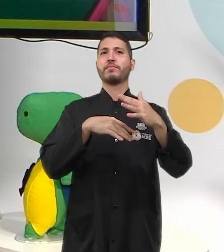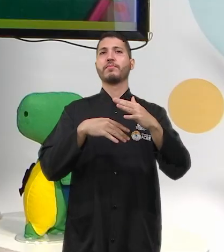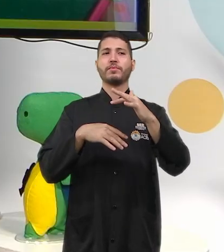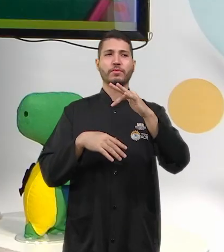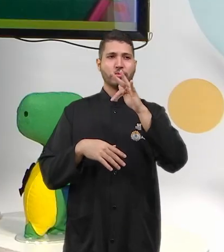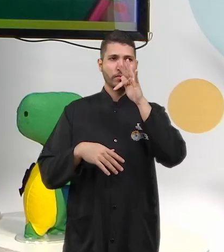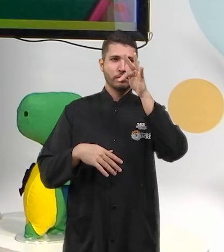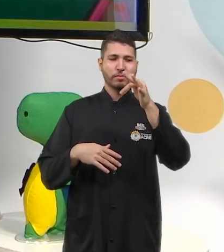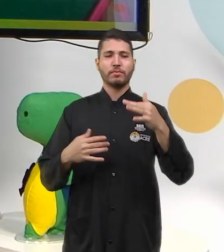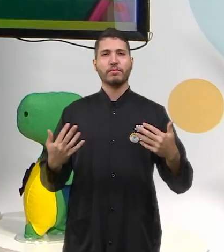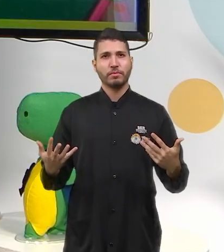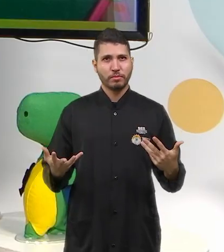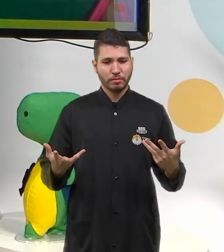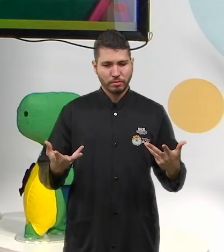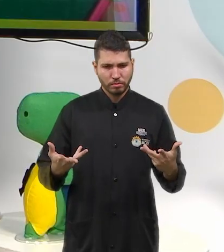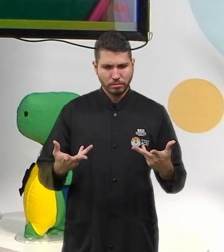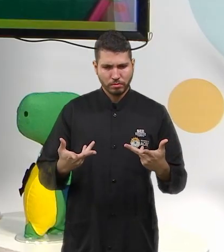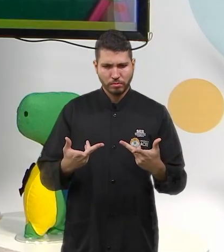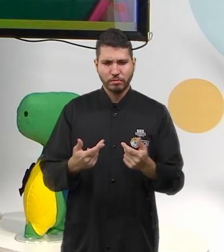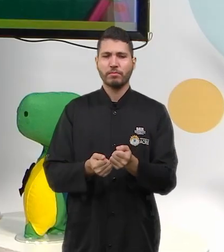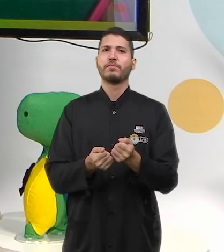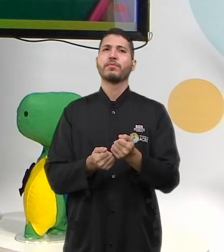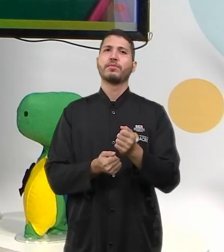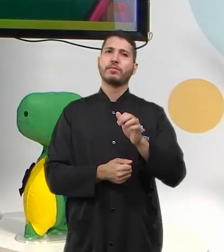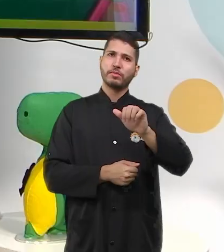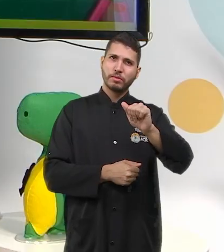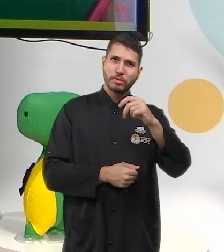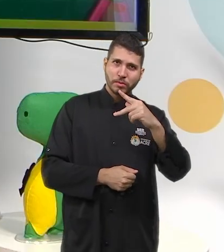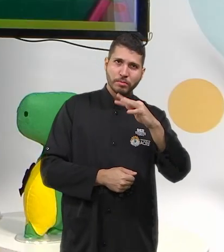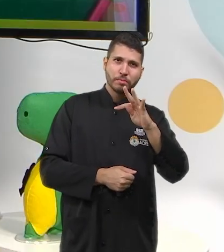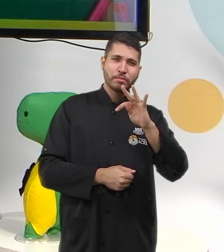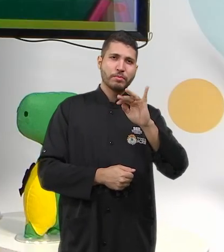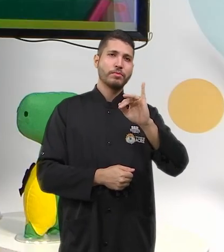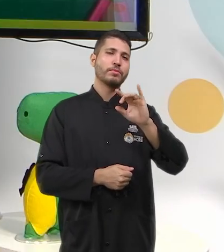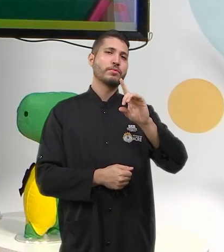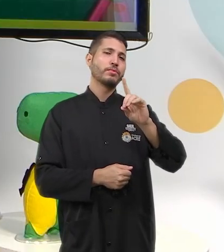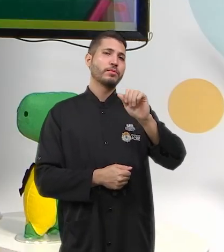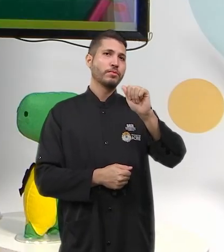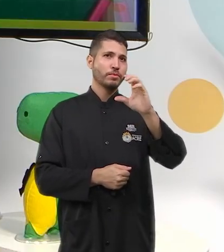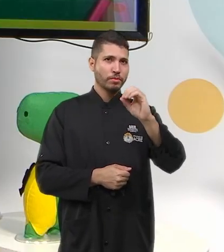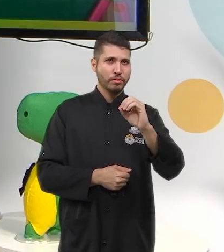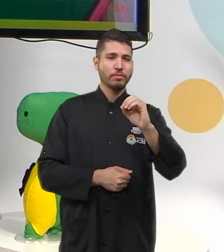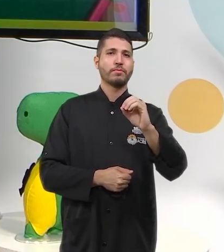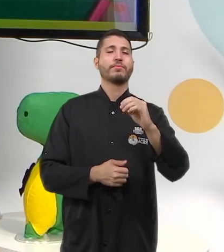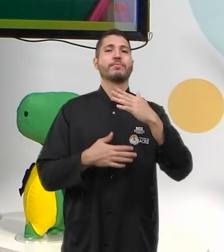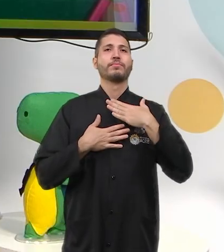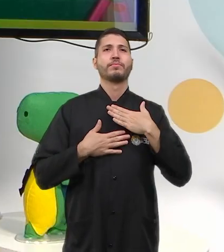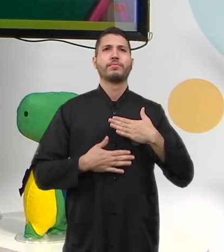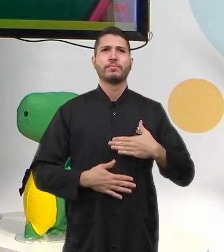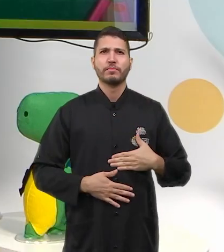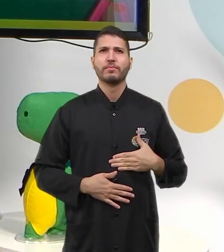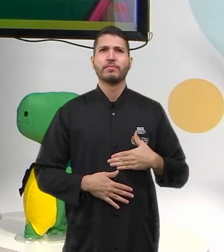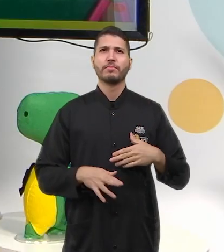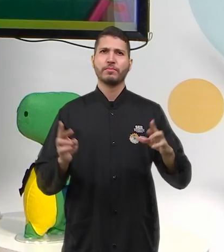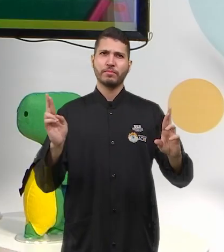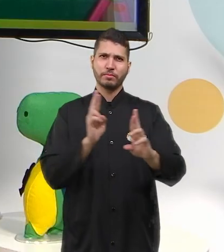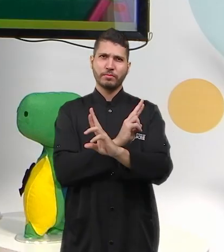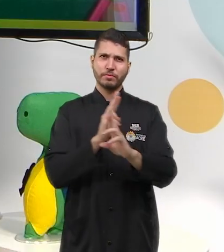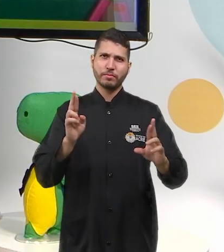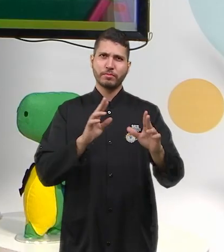aptidão física, que vai ser dentro de um conjunto de capacidades motoras, ou seja, já relacionadas ao